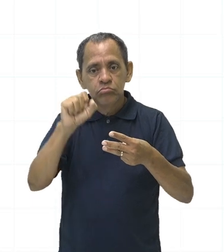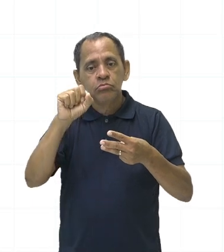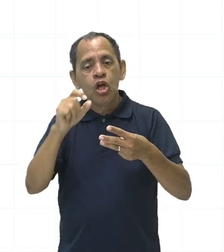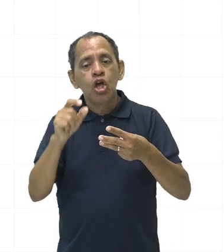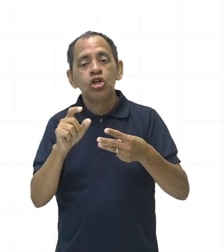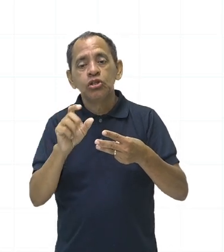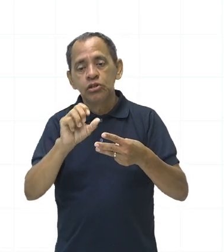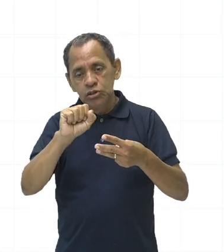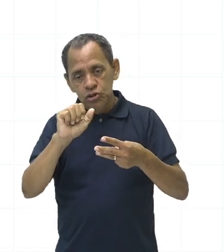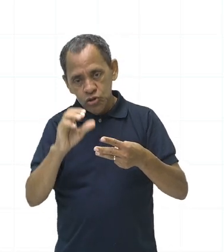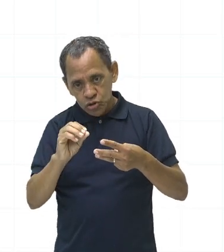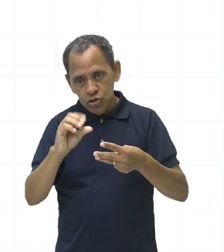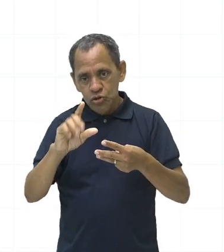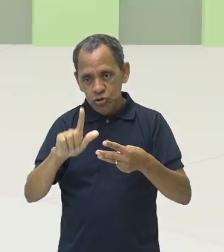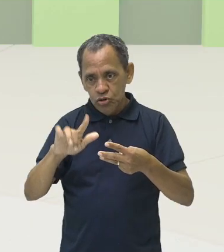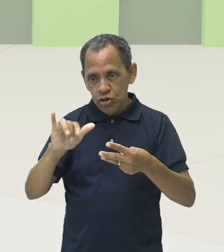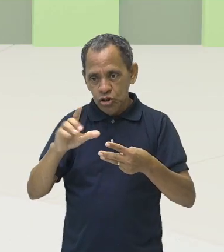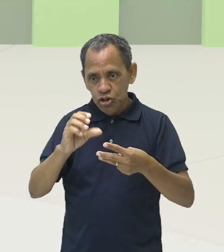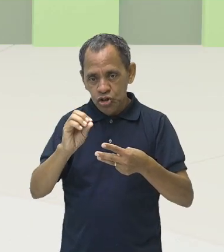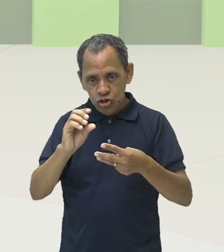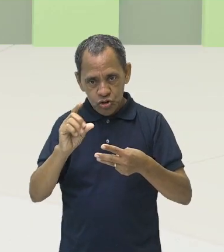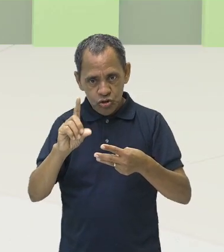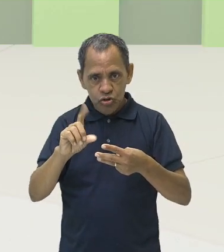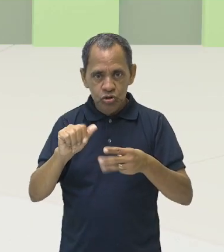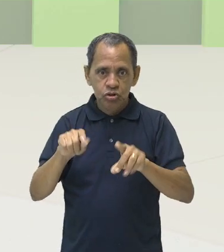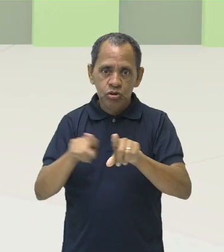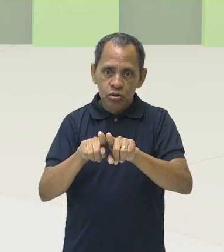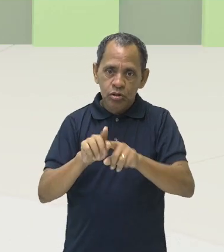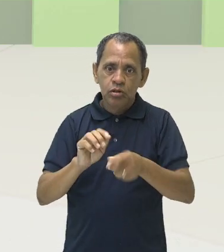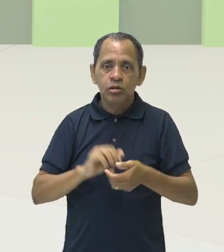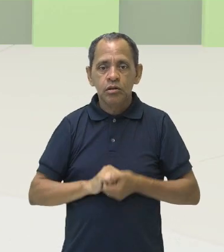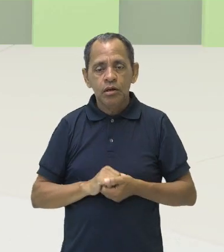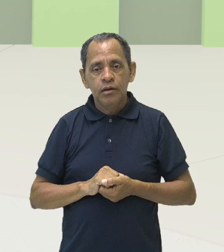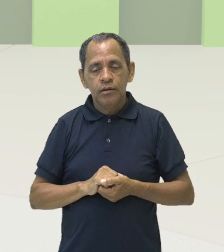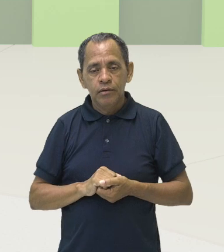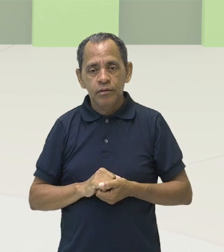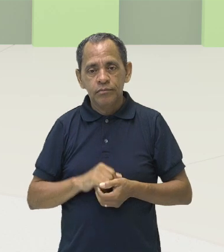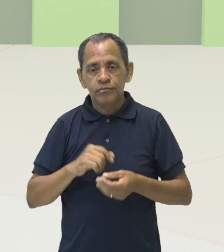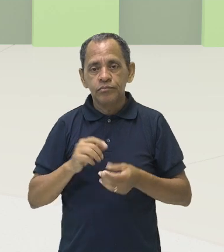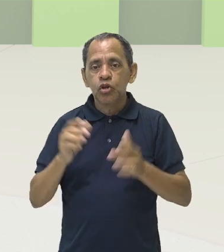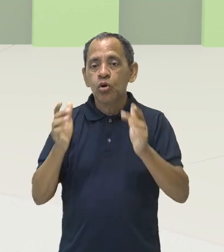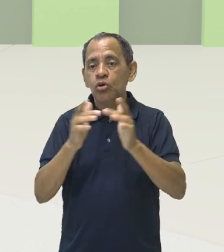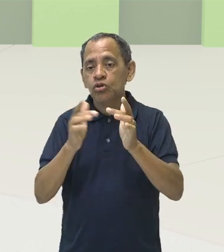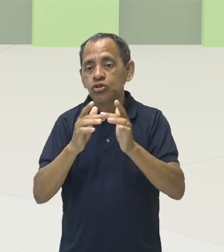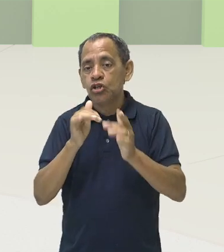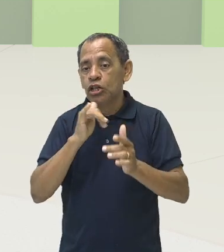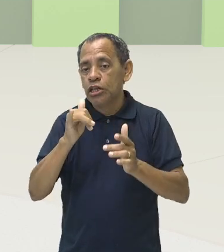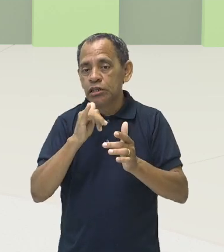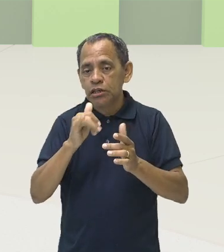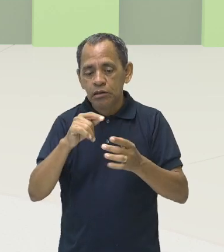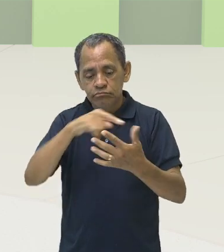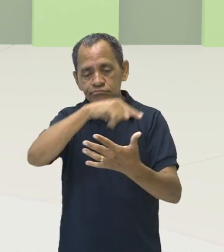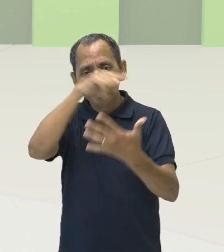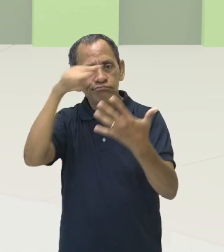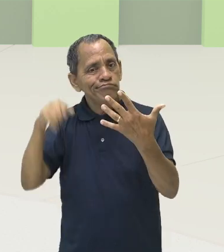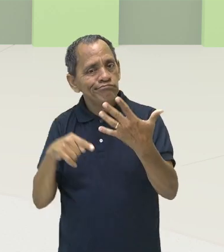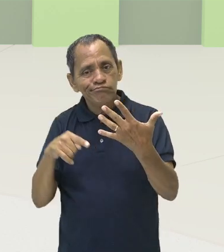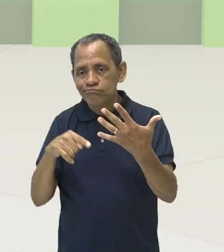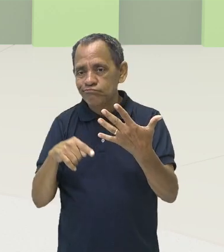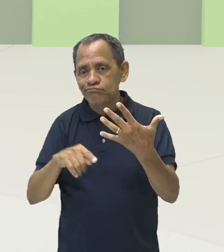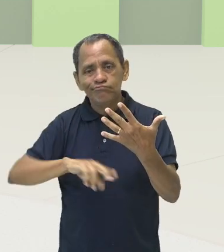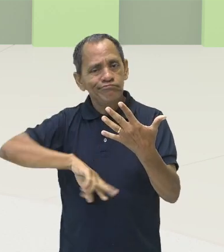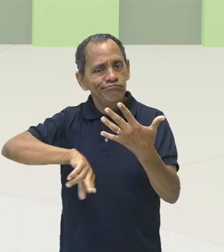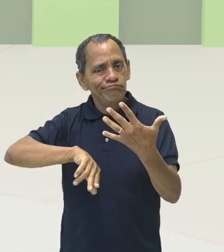sólidos dissolvidos. Então, por exemplo, aqui, a condutividade elétrica. Nenhum deles aqui, observe,